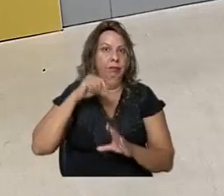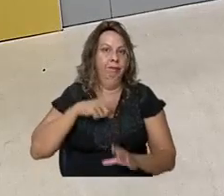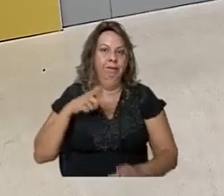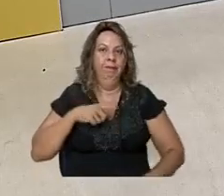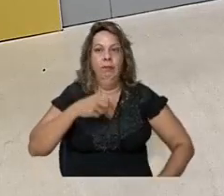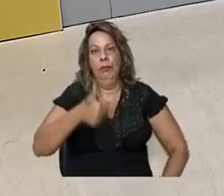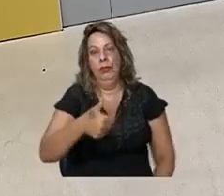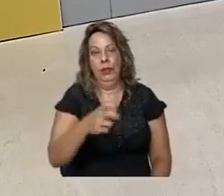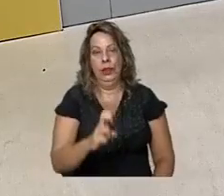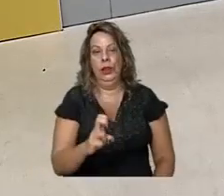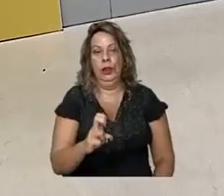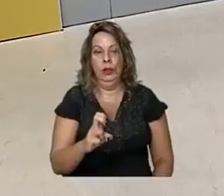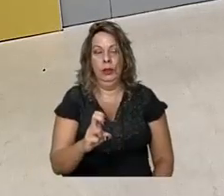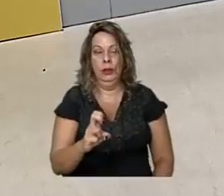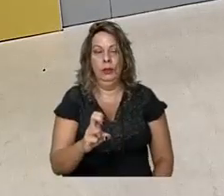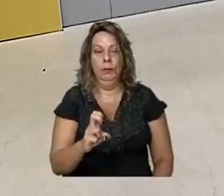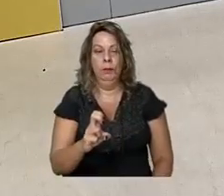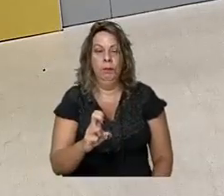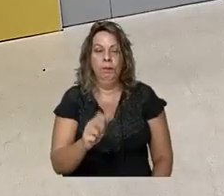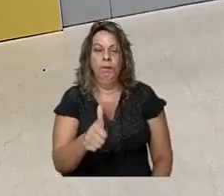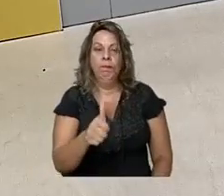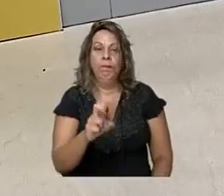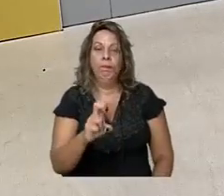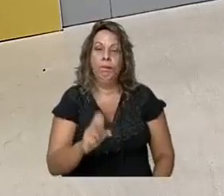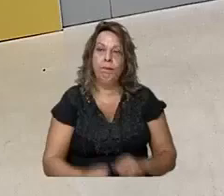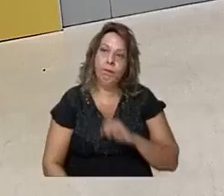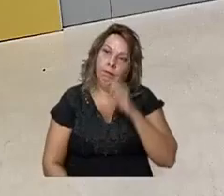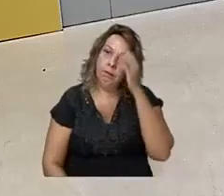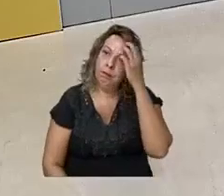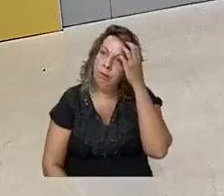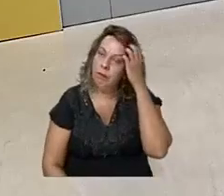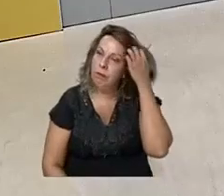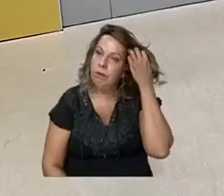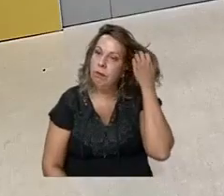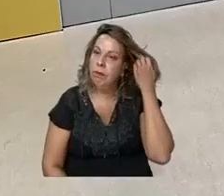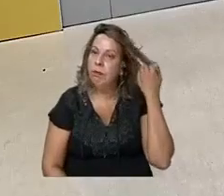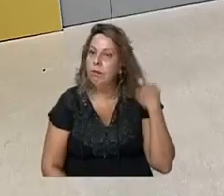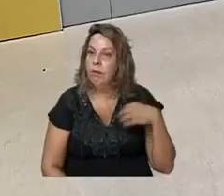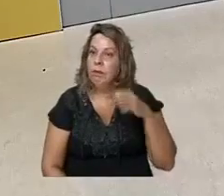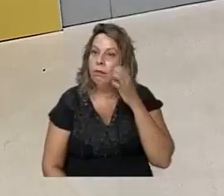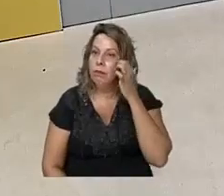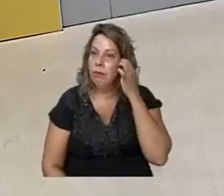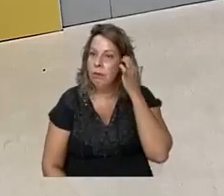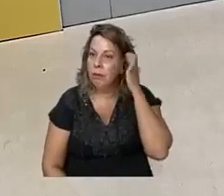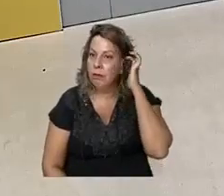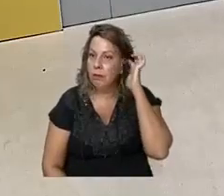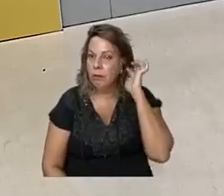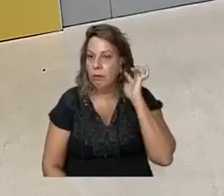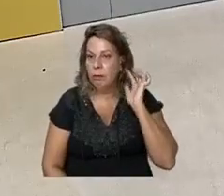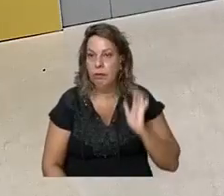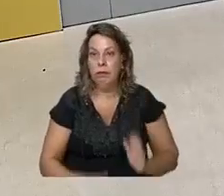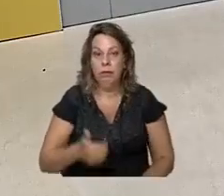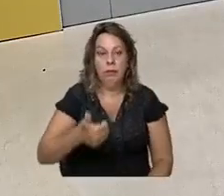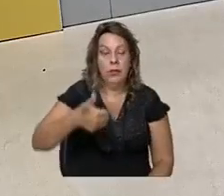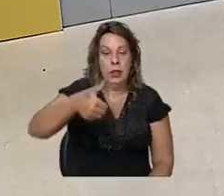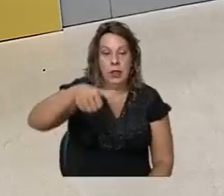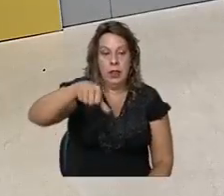número 15. Olha só, bolinha de número 15. Número 15 já foi, agora